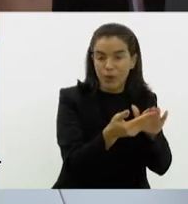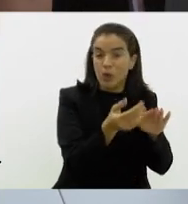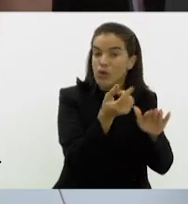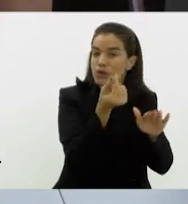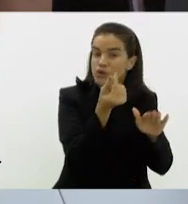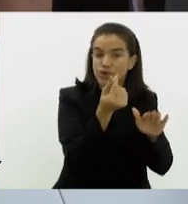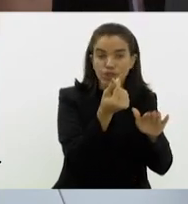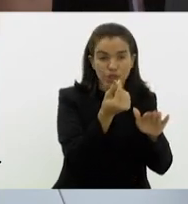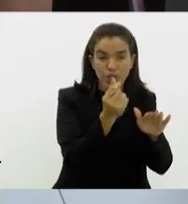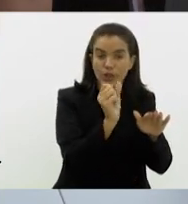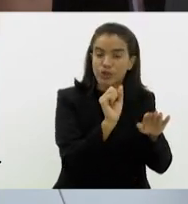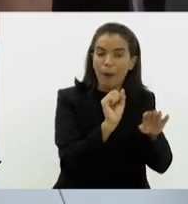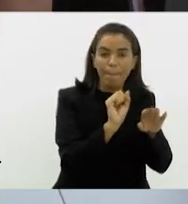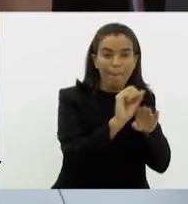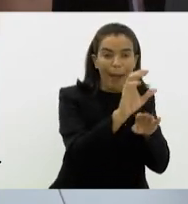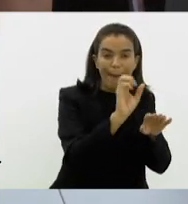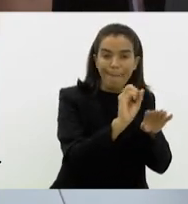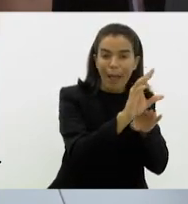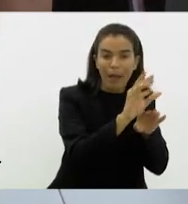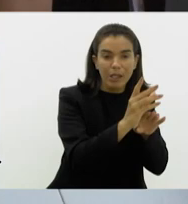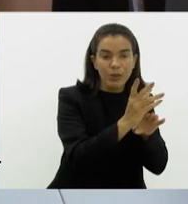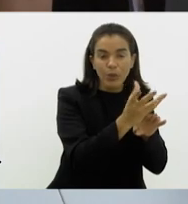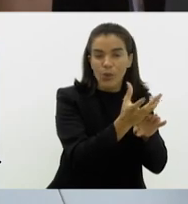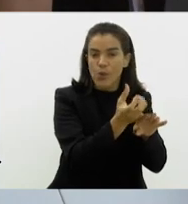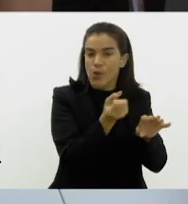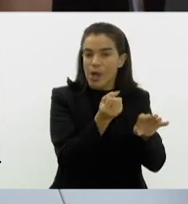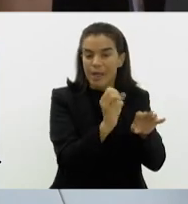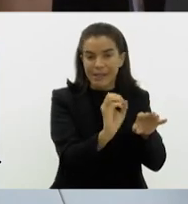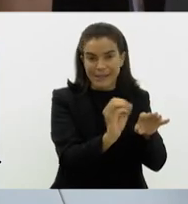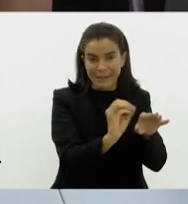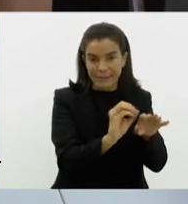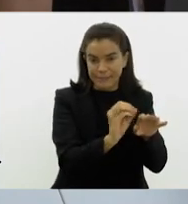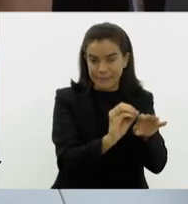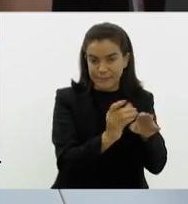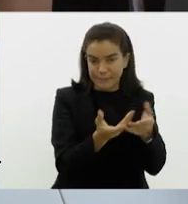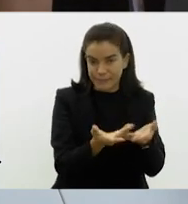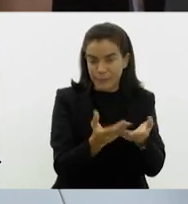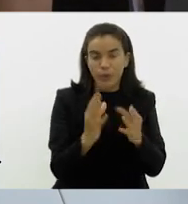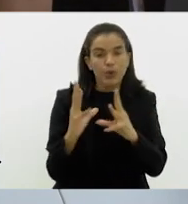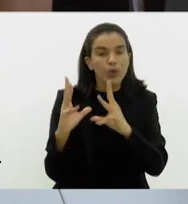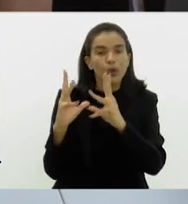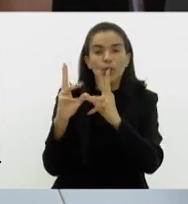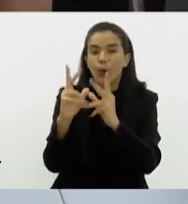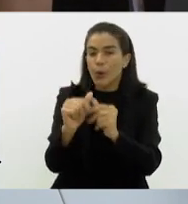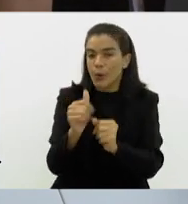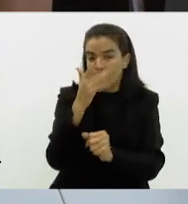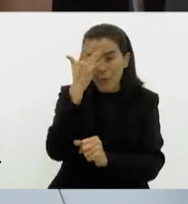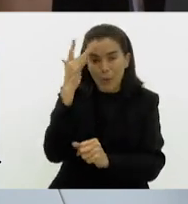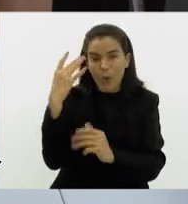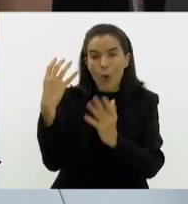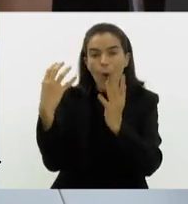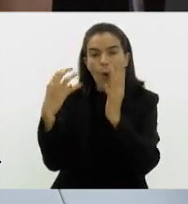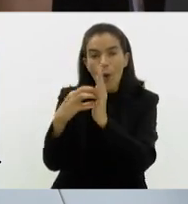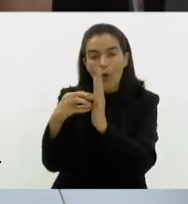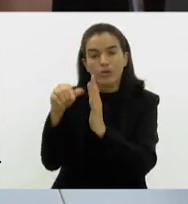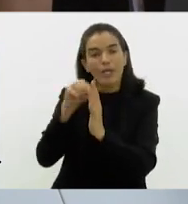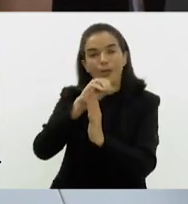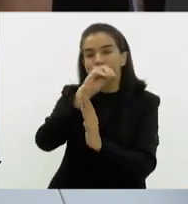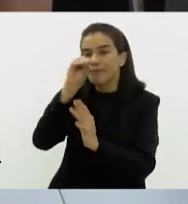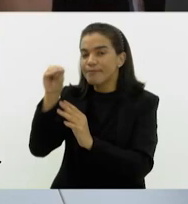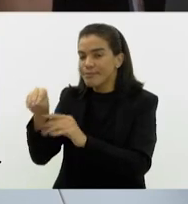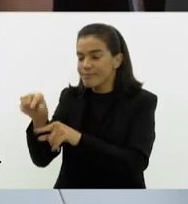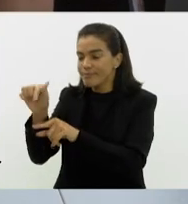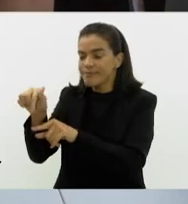entra. E o previdenciário está em azul, né? Que todo mundo que quer concursado agora vai para o previdenciário. Isso